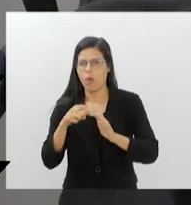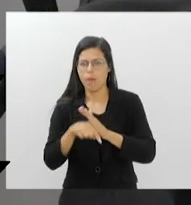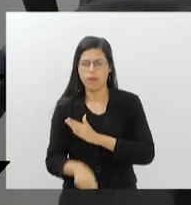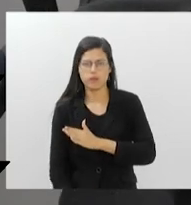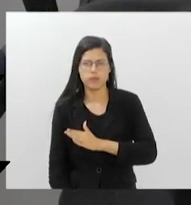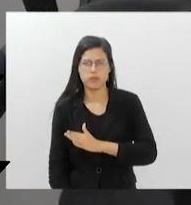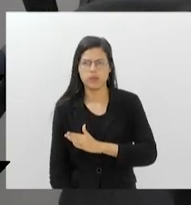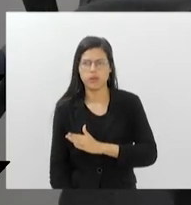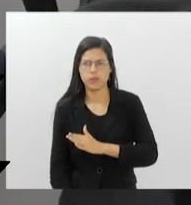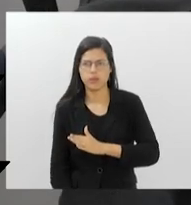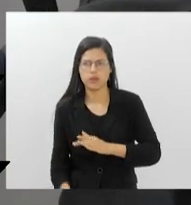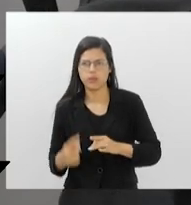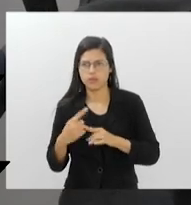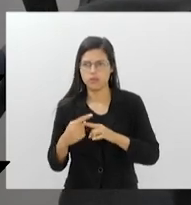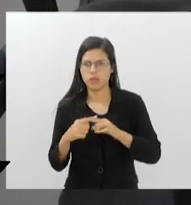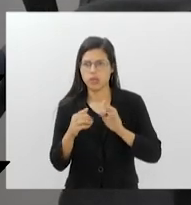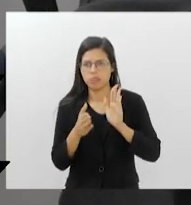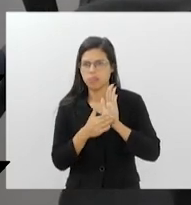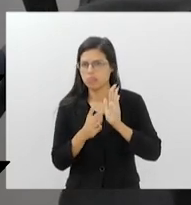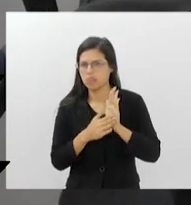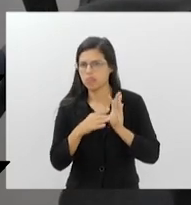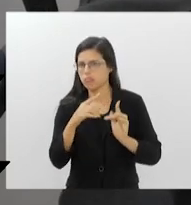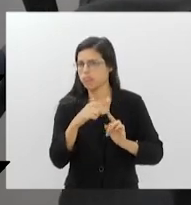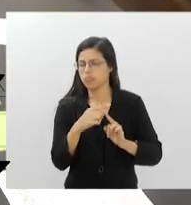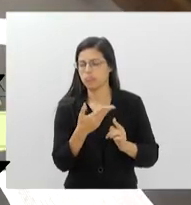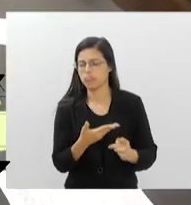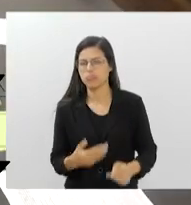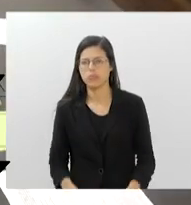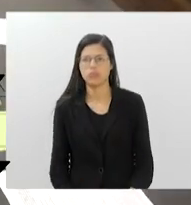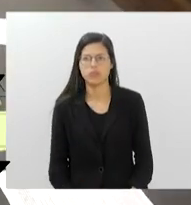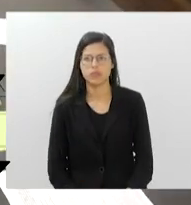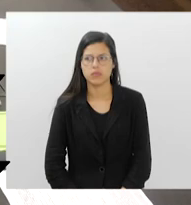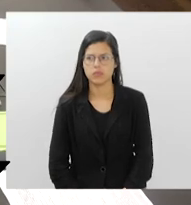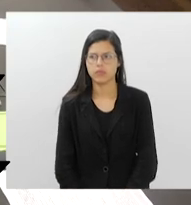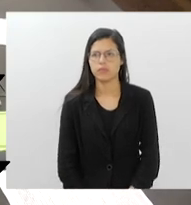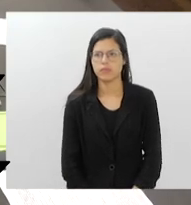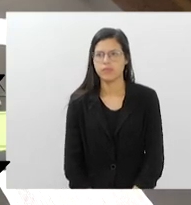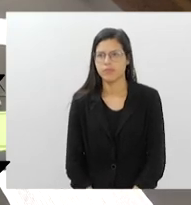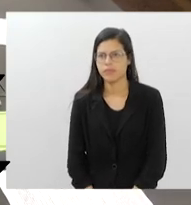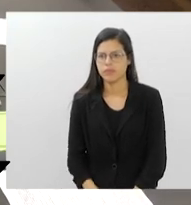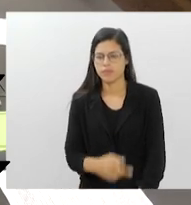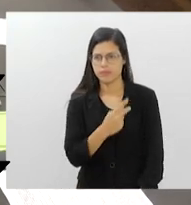que ele chegou nesse tipo de proposta Presidente Deputado Luis Paulo